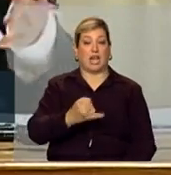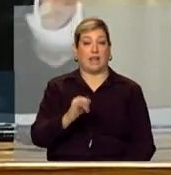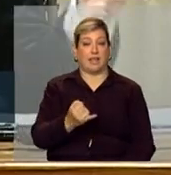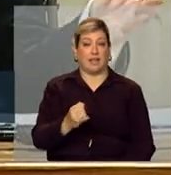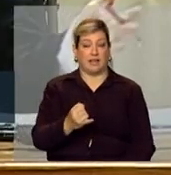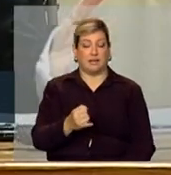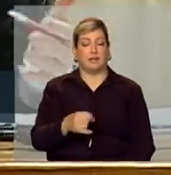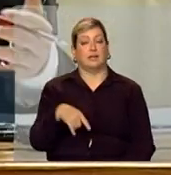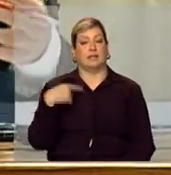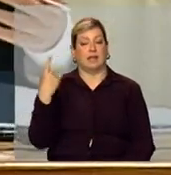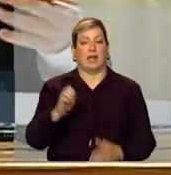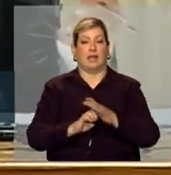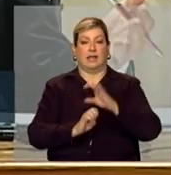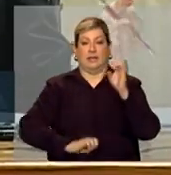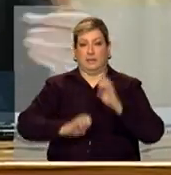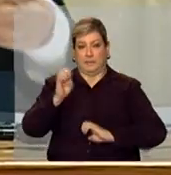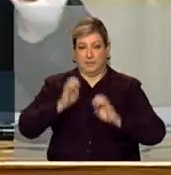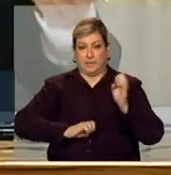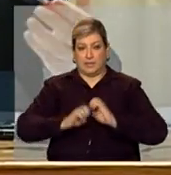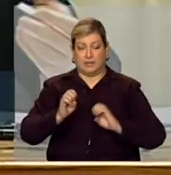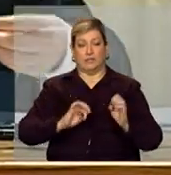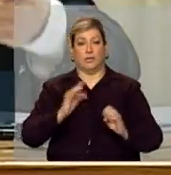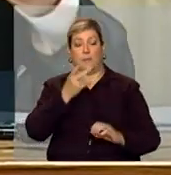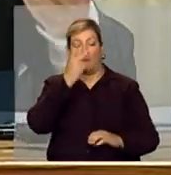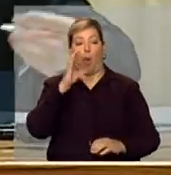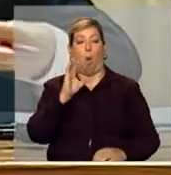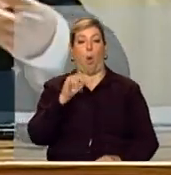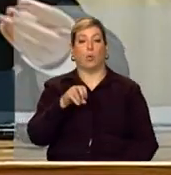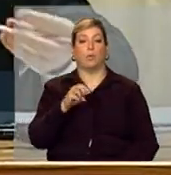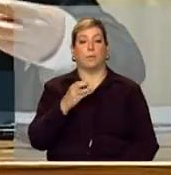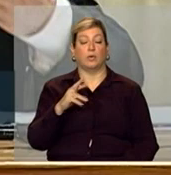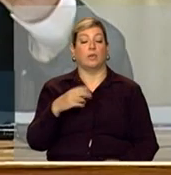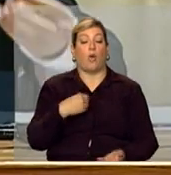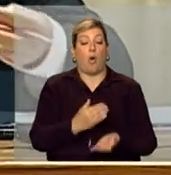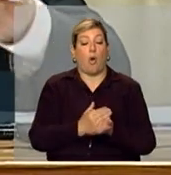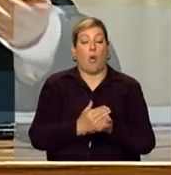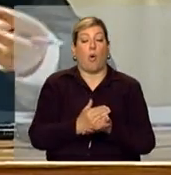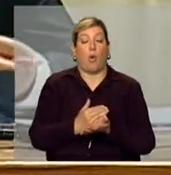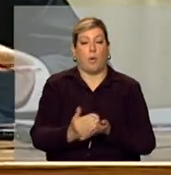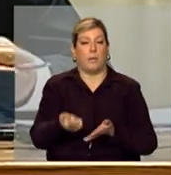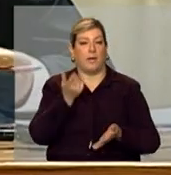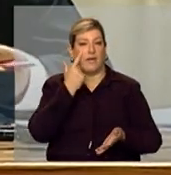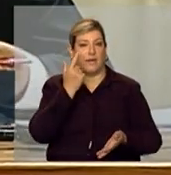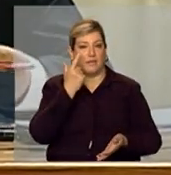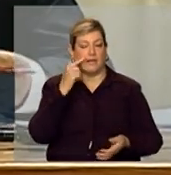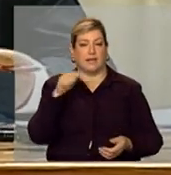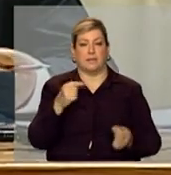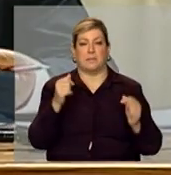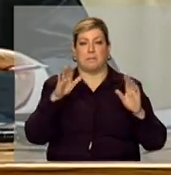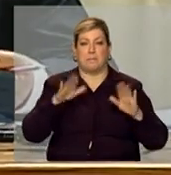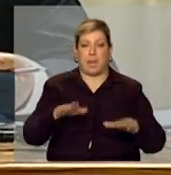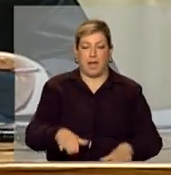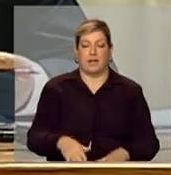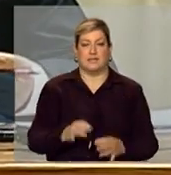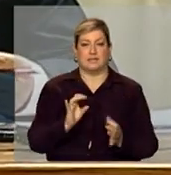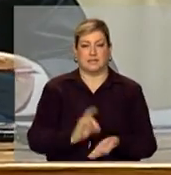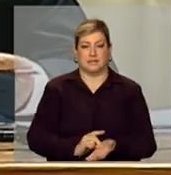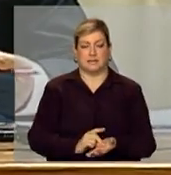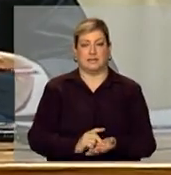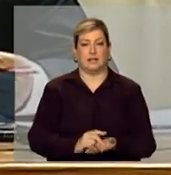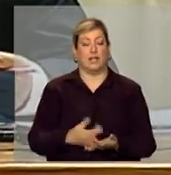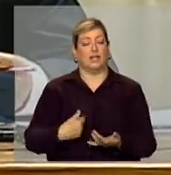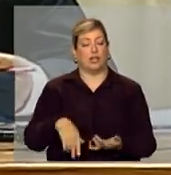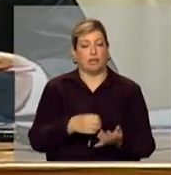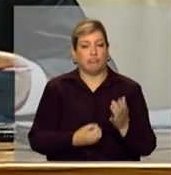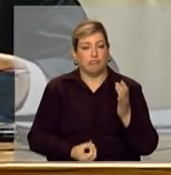e os consumidores estão começando a se beneficiar dessas medidas eh nós